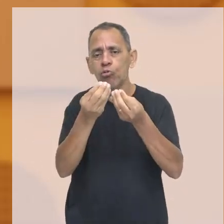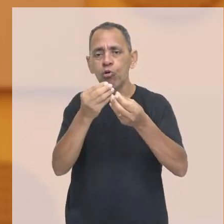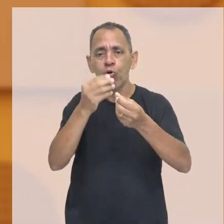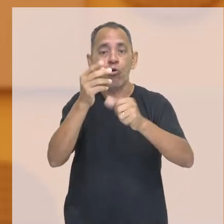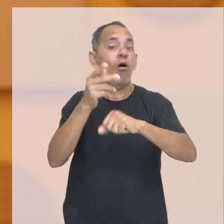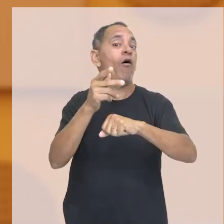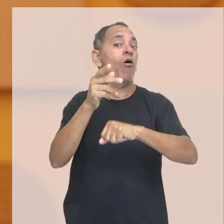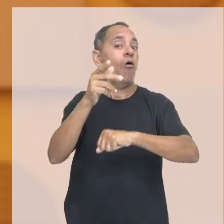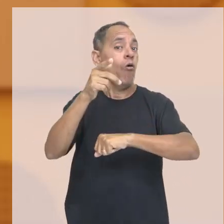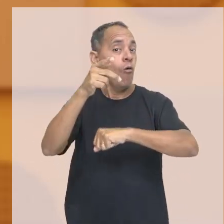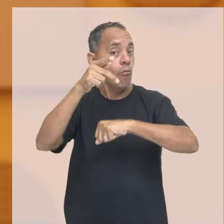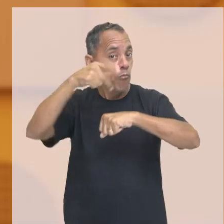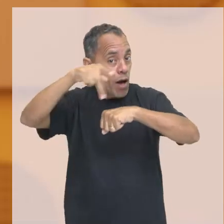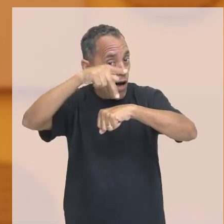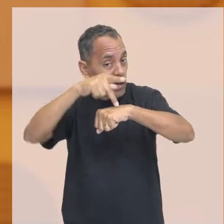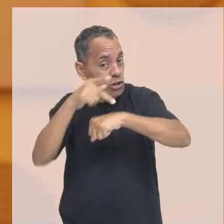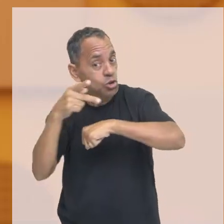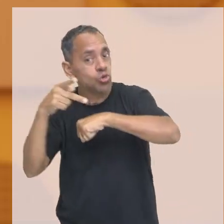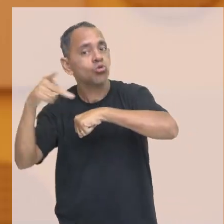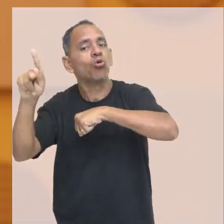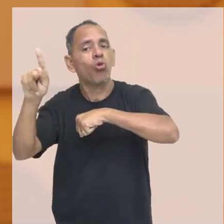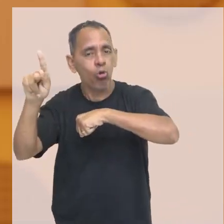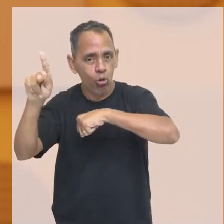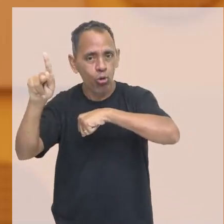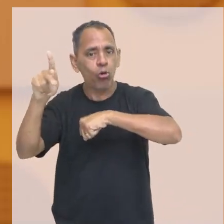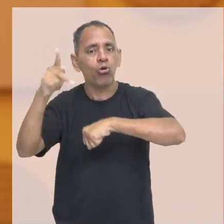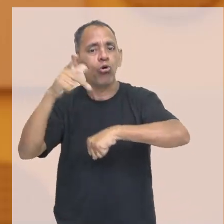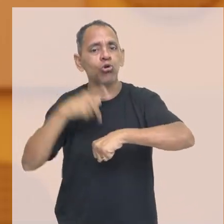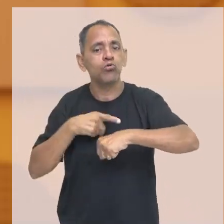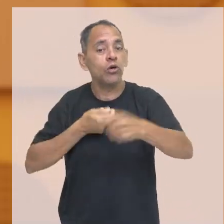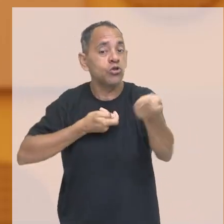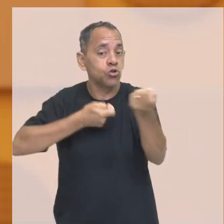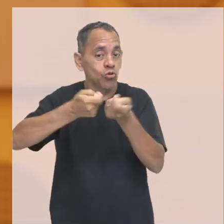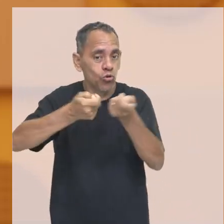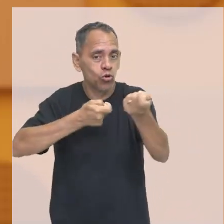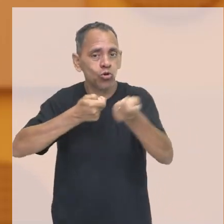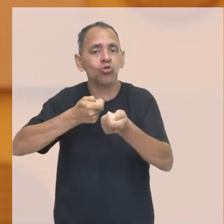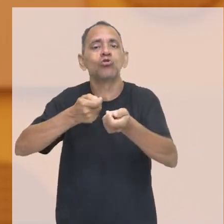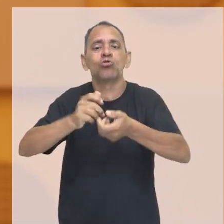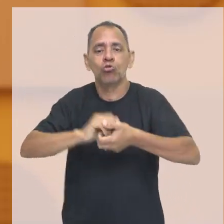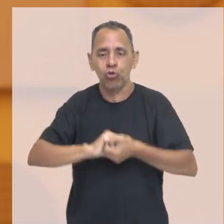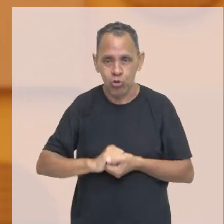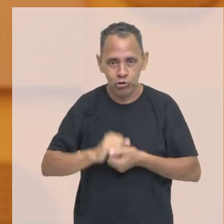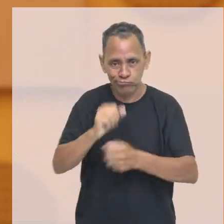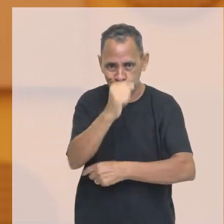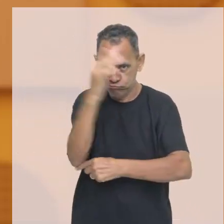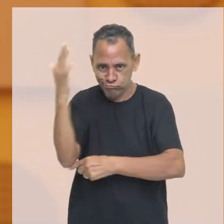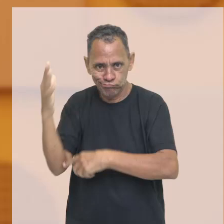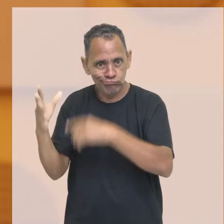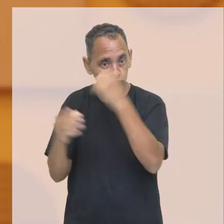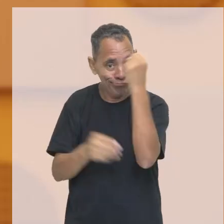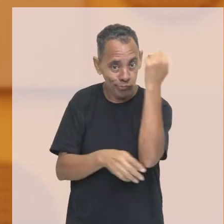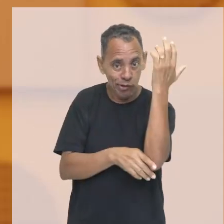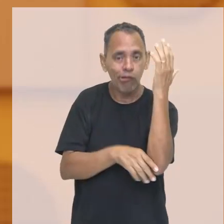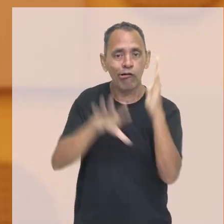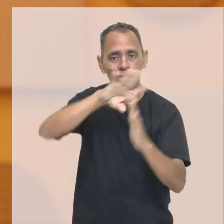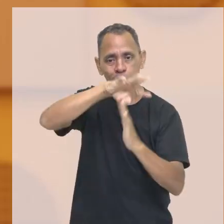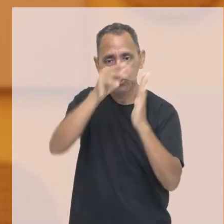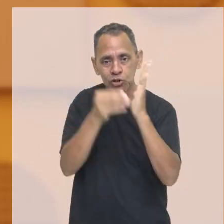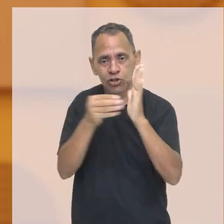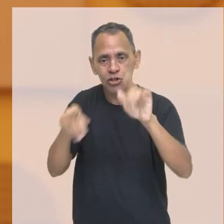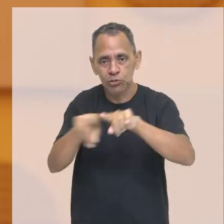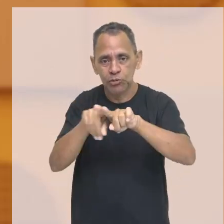governo perdesse a autonomia, ou melhor, perdesse o comando, o governo dessa região aqui do